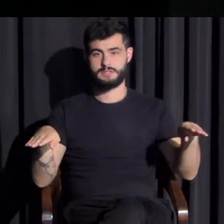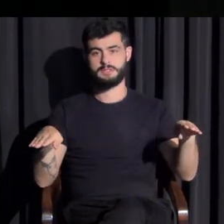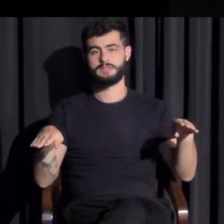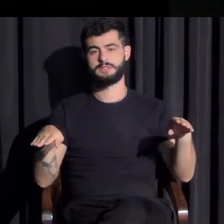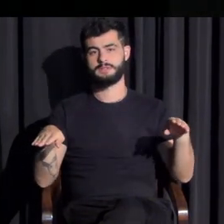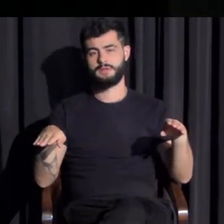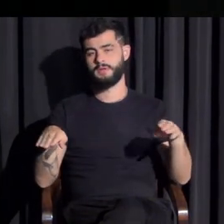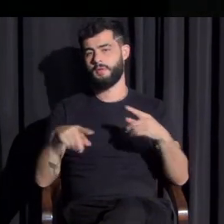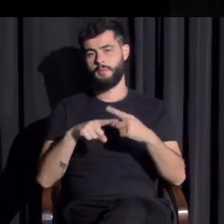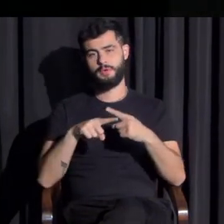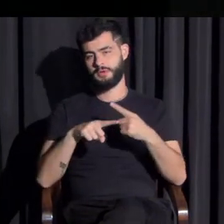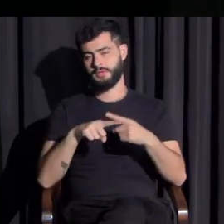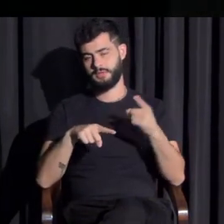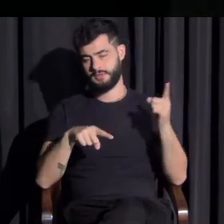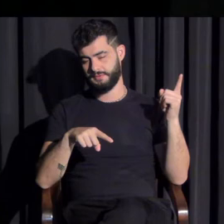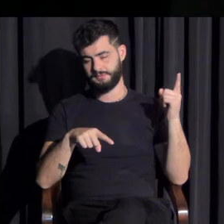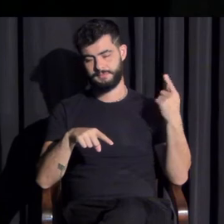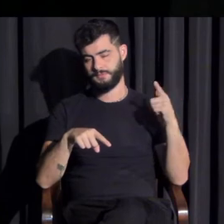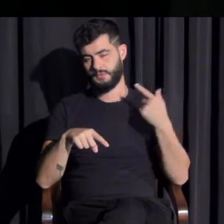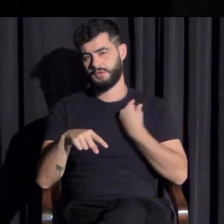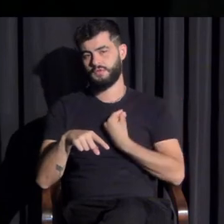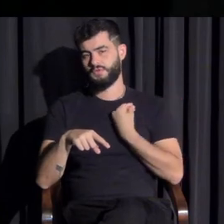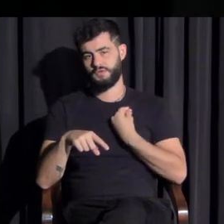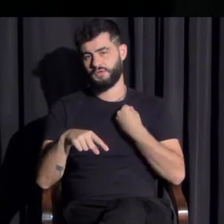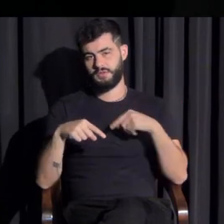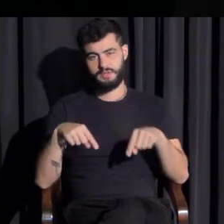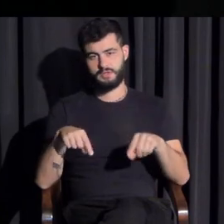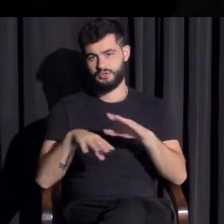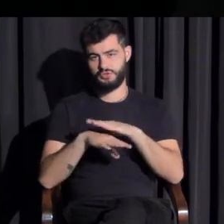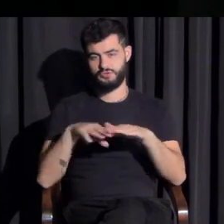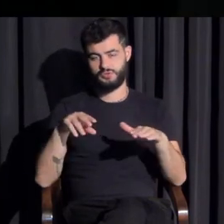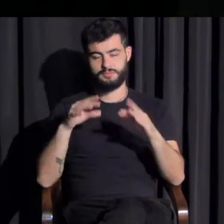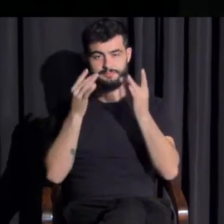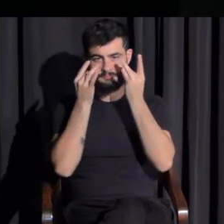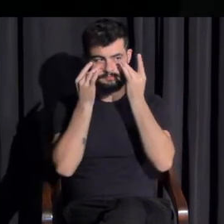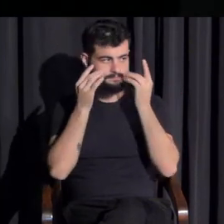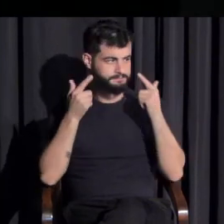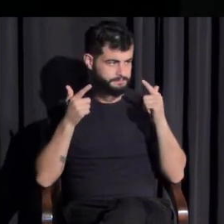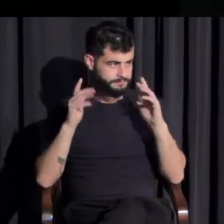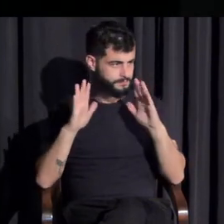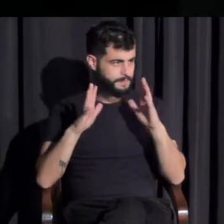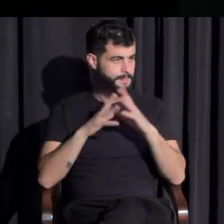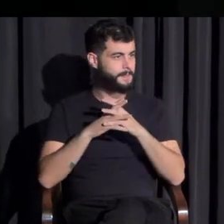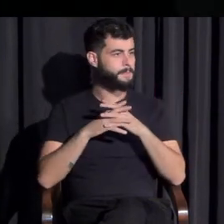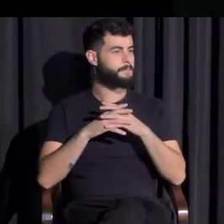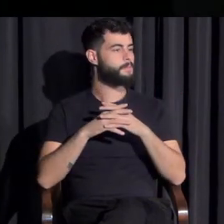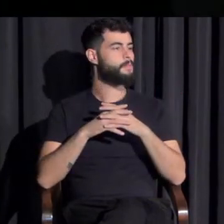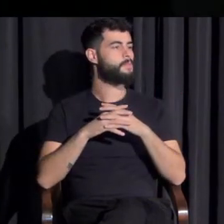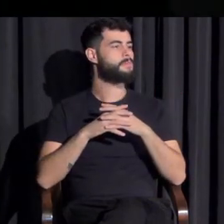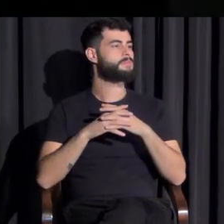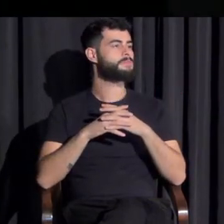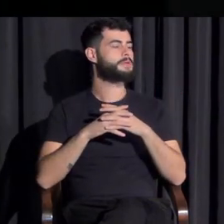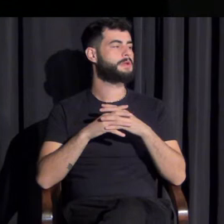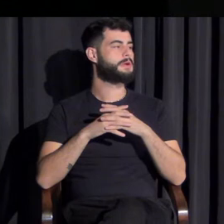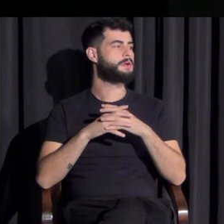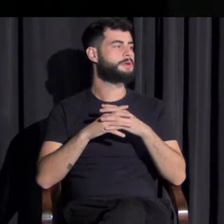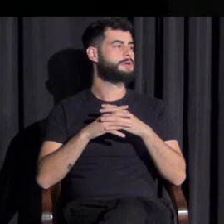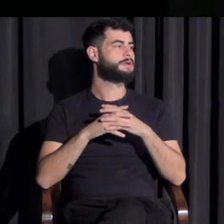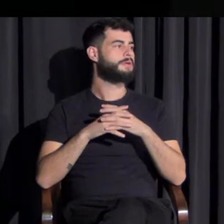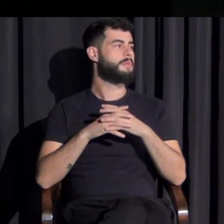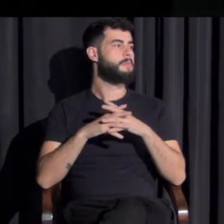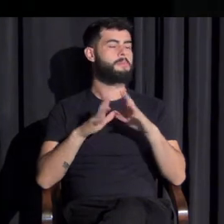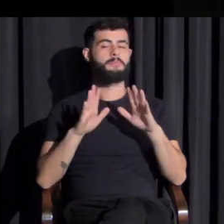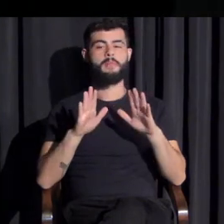estão conosco, né? Não estão presencialmente conosco, mas com elas, né, já que elas estarão